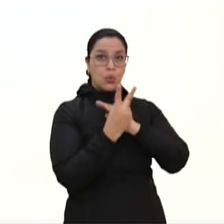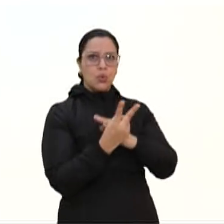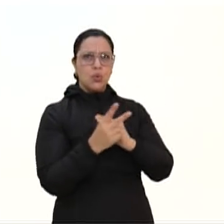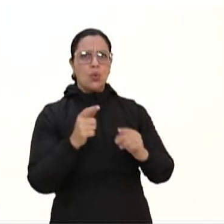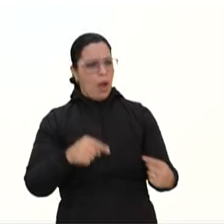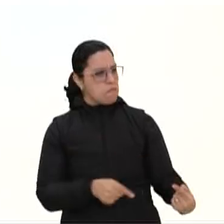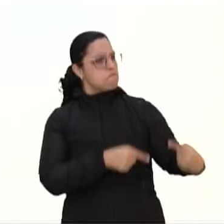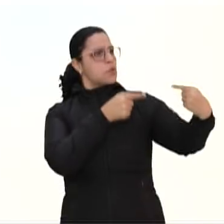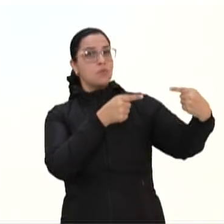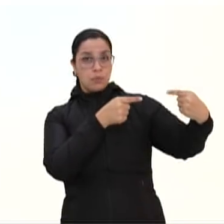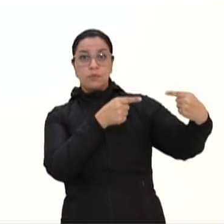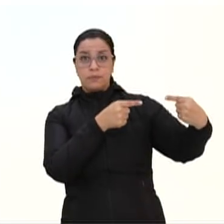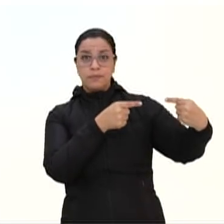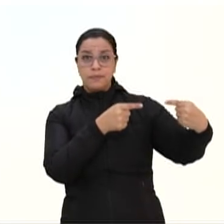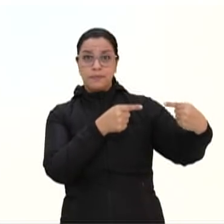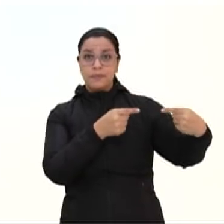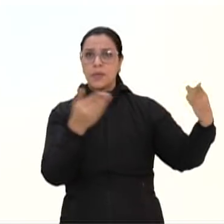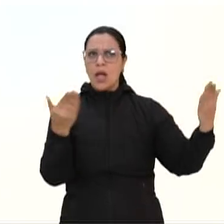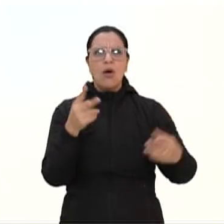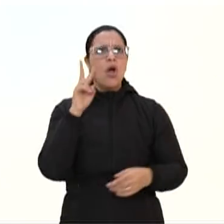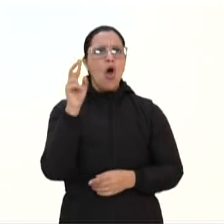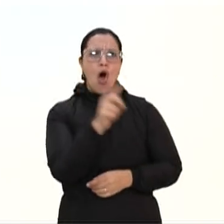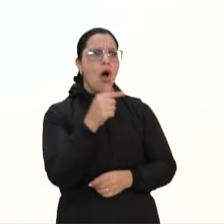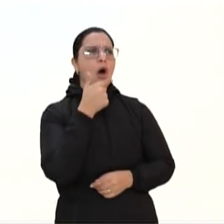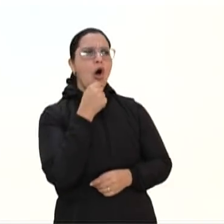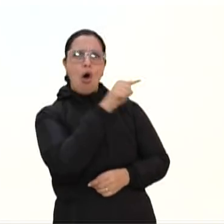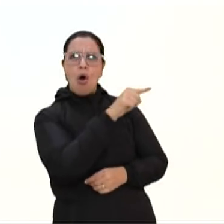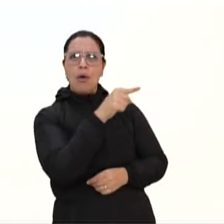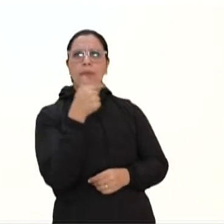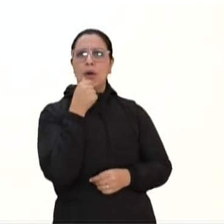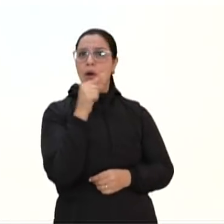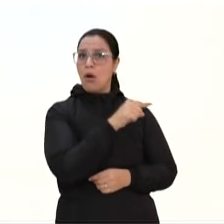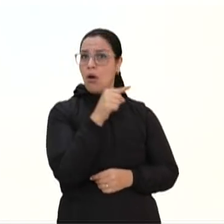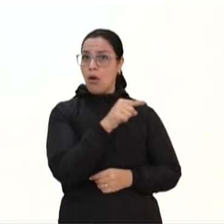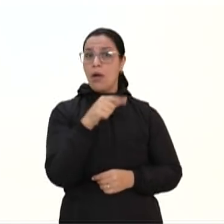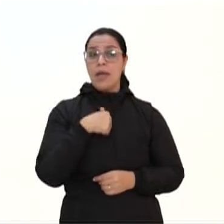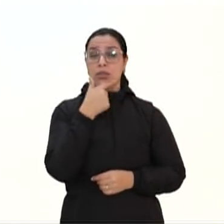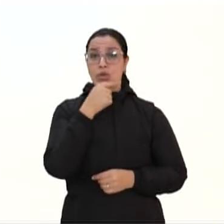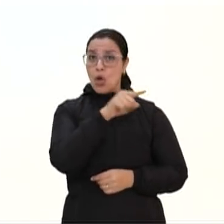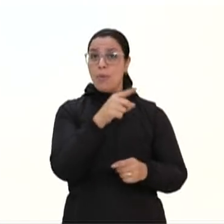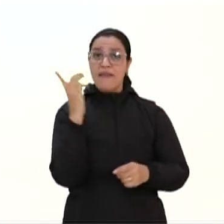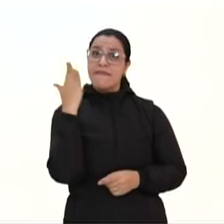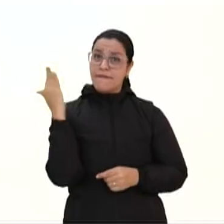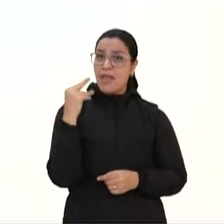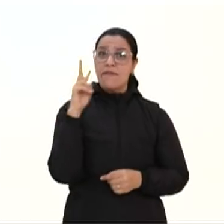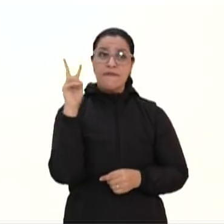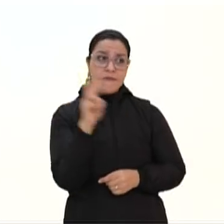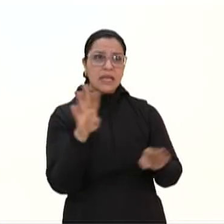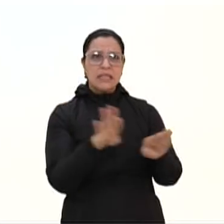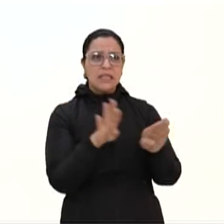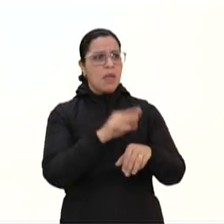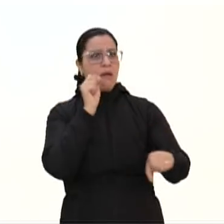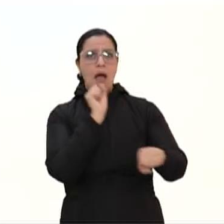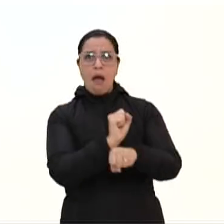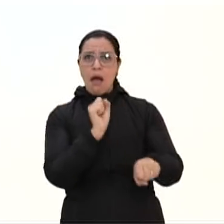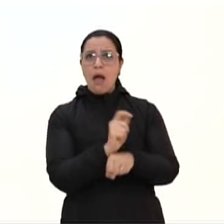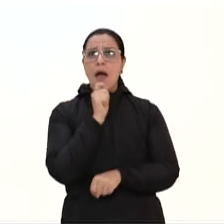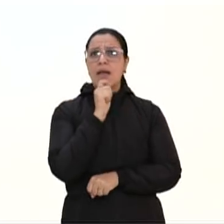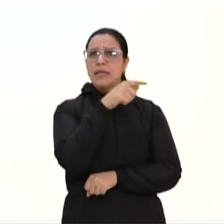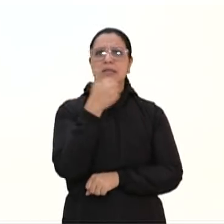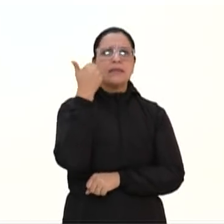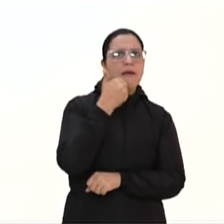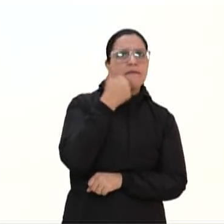Descarado, como é que tem coragem? Me seguiu até aqui. De súbito, ao voltar, se viu pela porta aberta que o homem